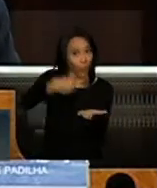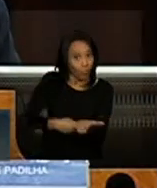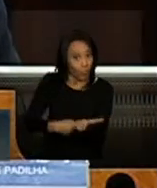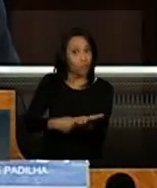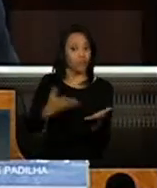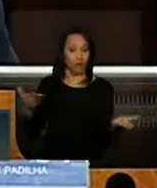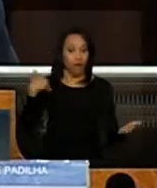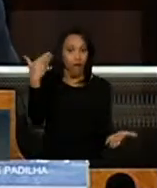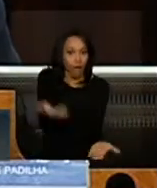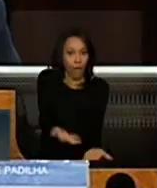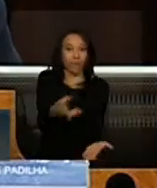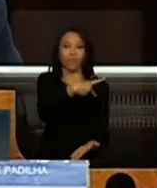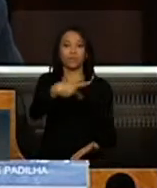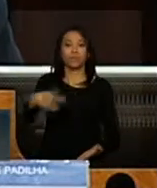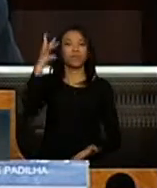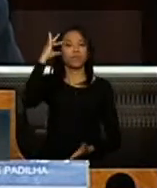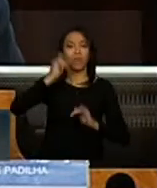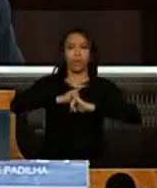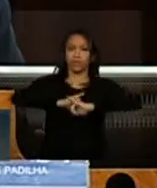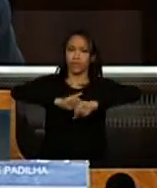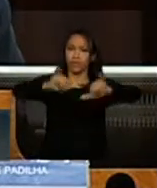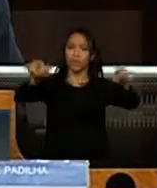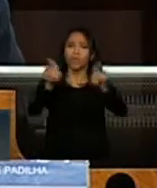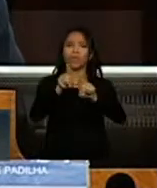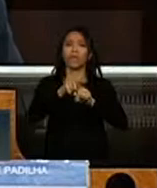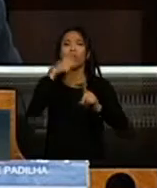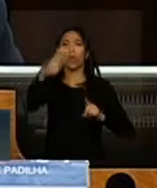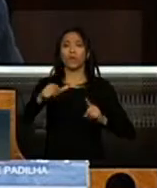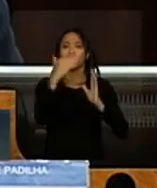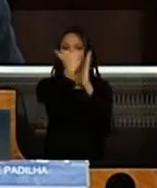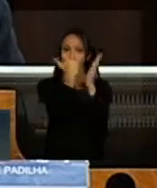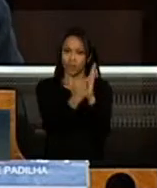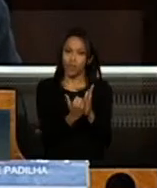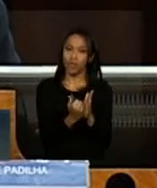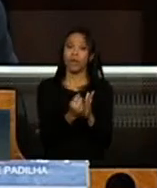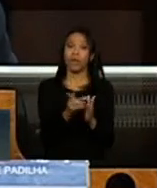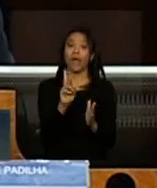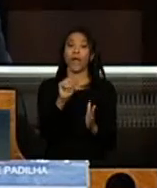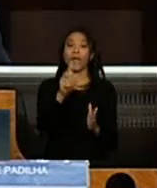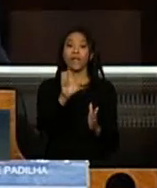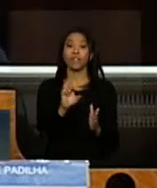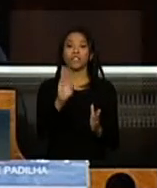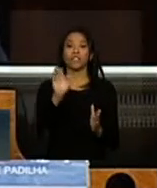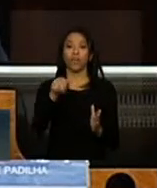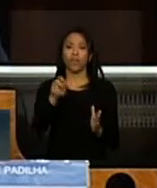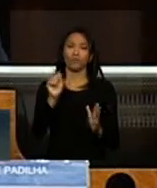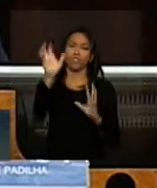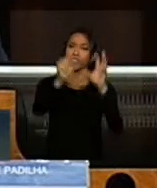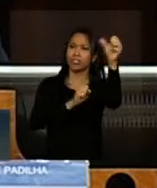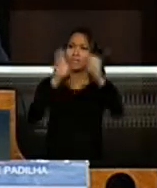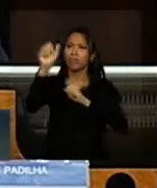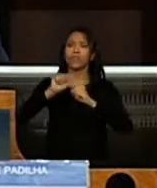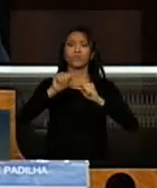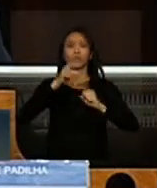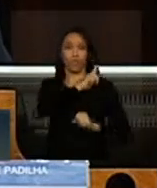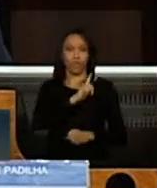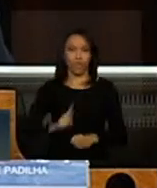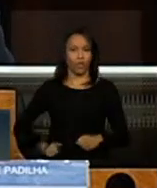Dilma, em 2011, lançou a Rede Cegonha, chamando também os governadores do Norte e Nordeste do